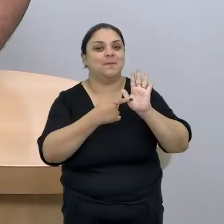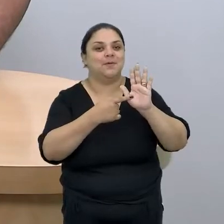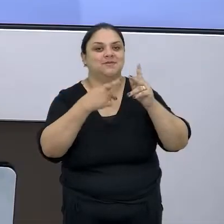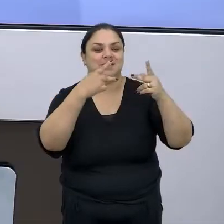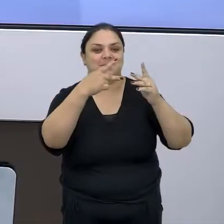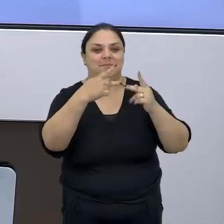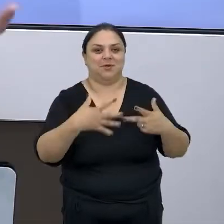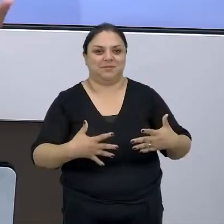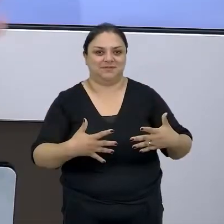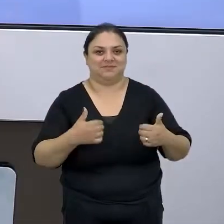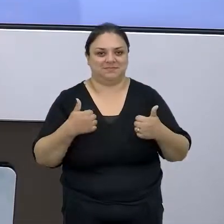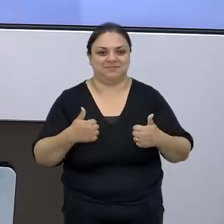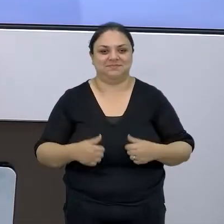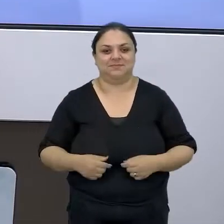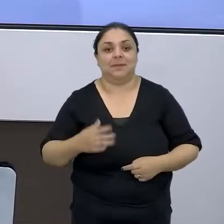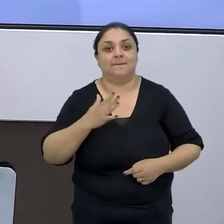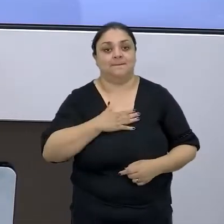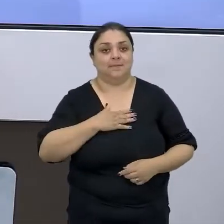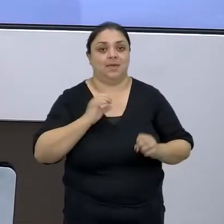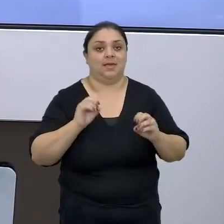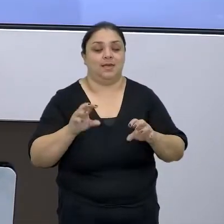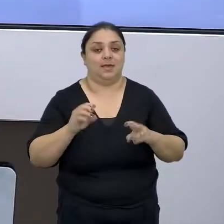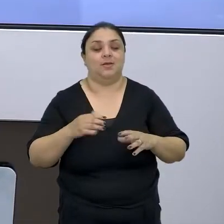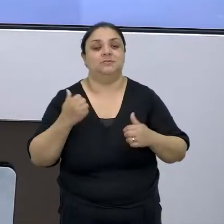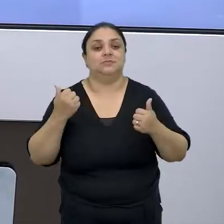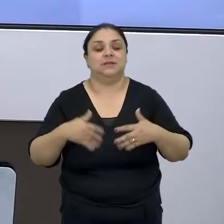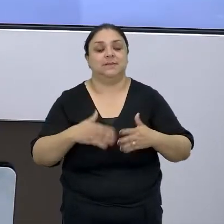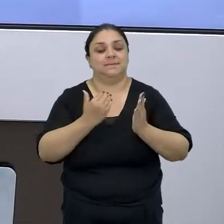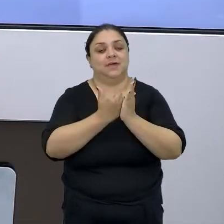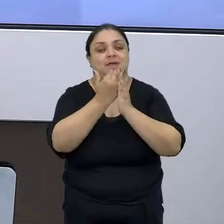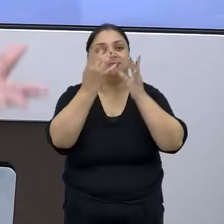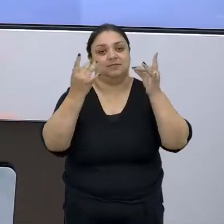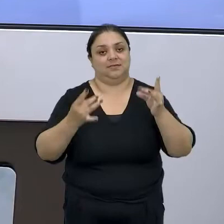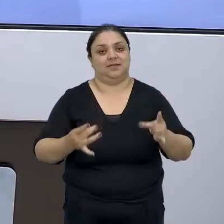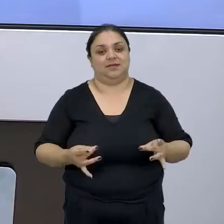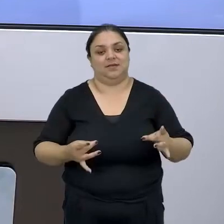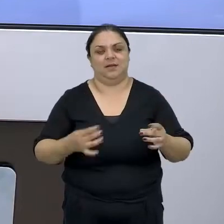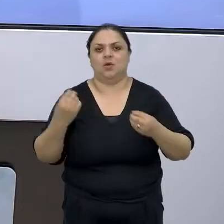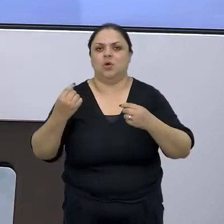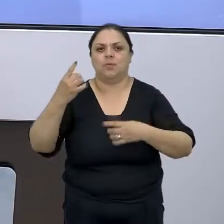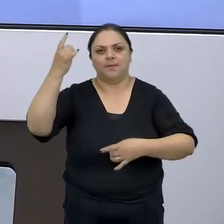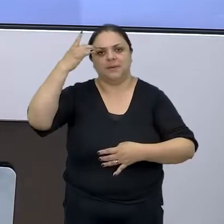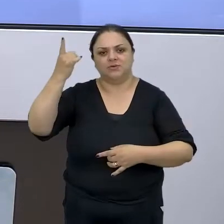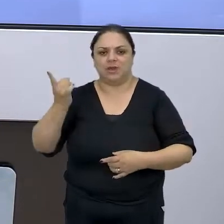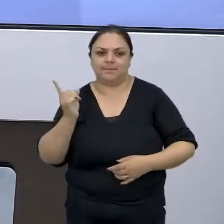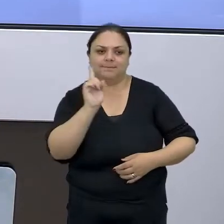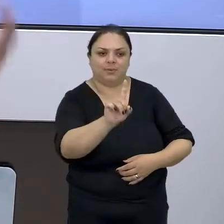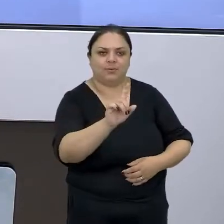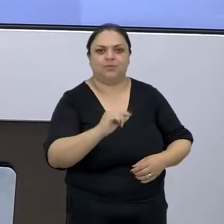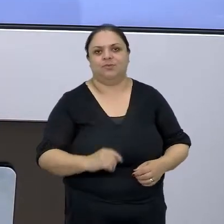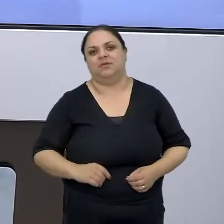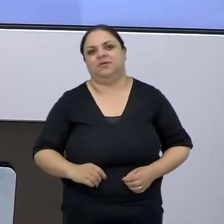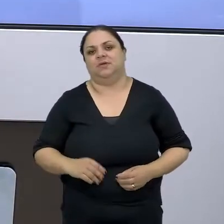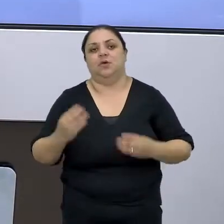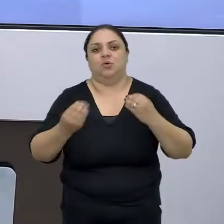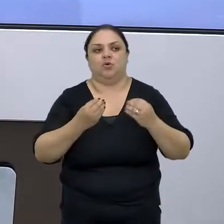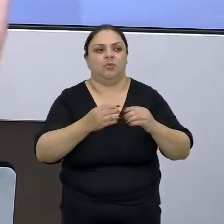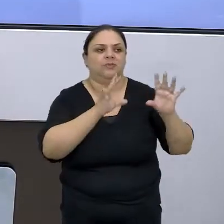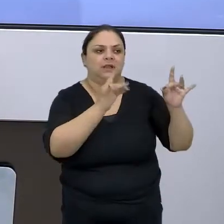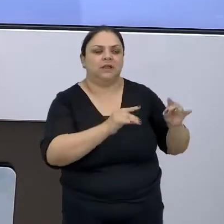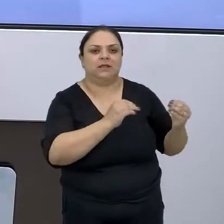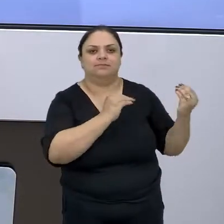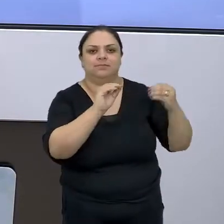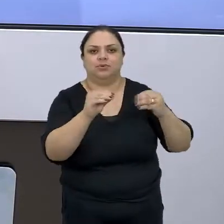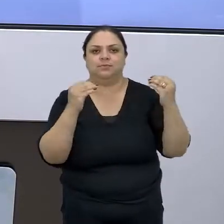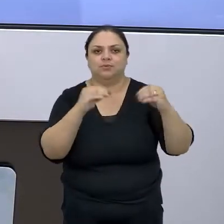na minha aula eu vou explorar um pouco mais, não tudo, mas eu vou explorar um pouco mais. Como põe o personagem, como põe o cenário Sim. e tal. Mas aqui a gente vai explorar pensamento